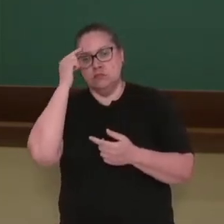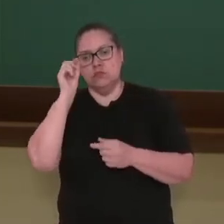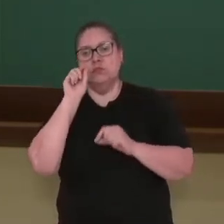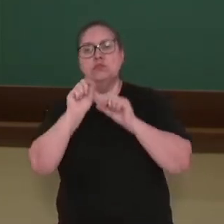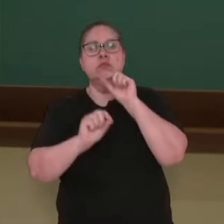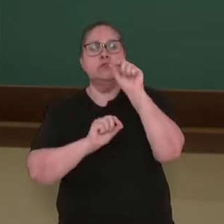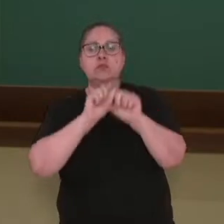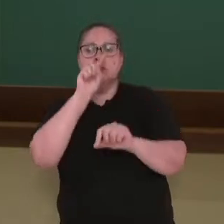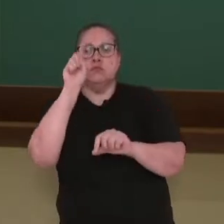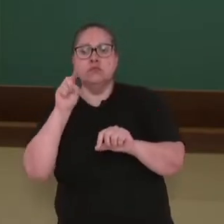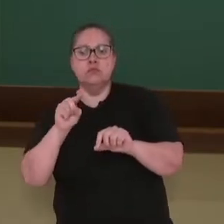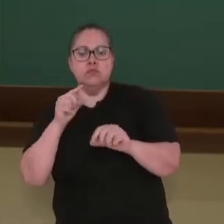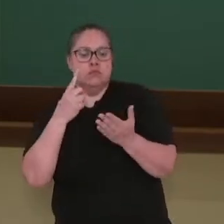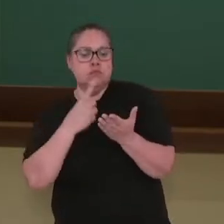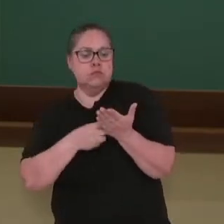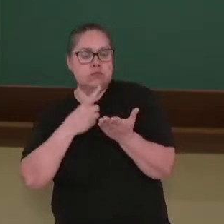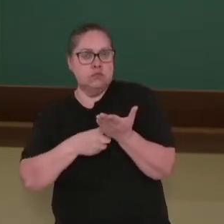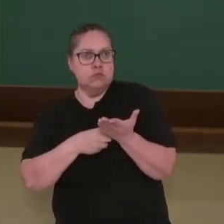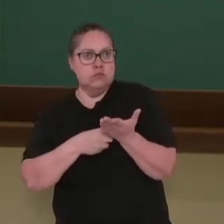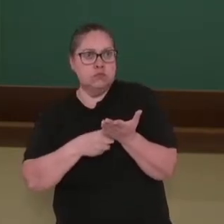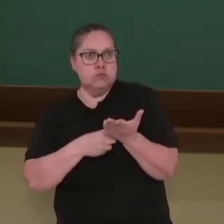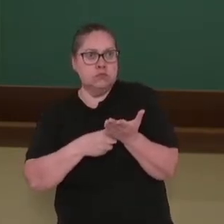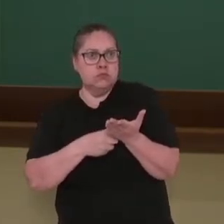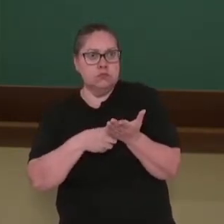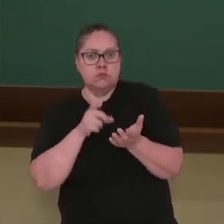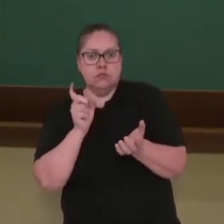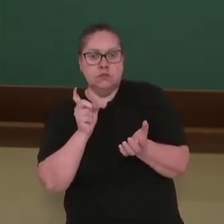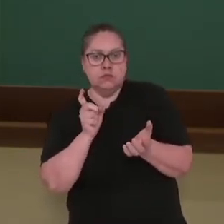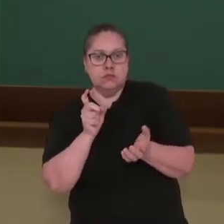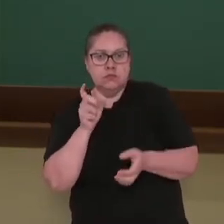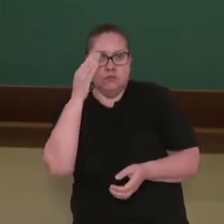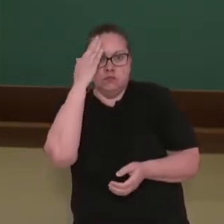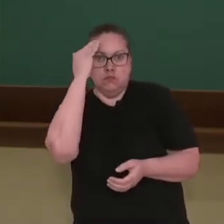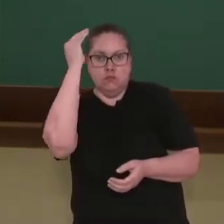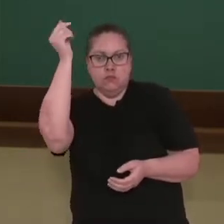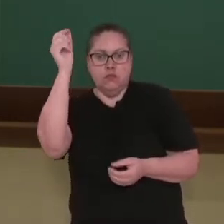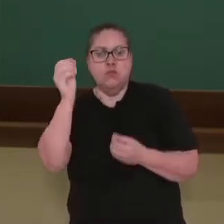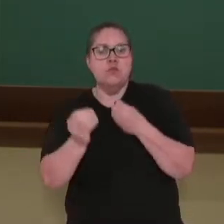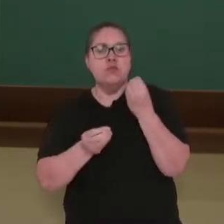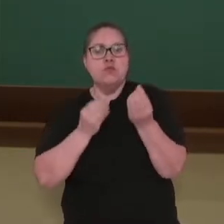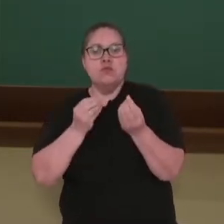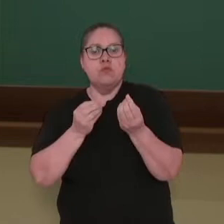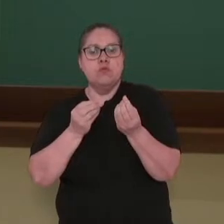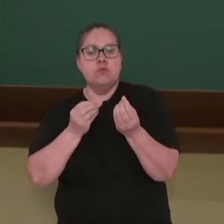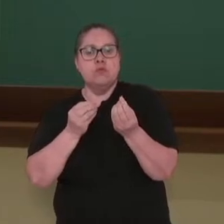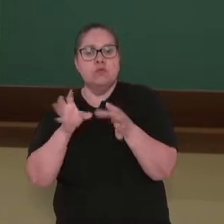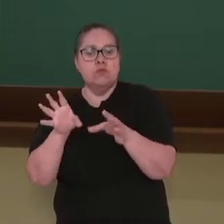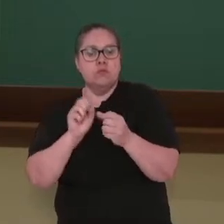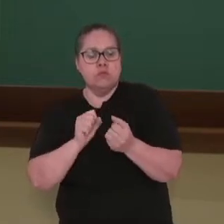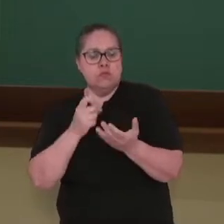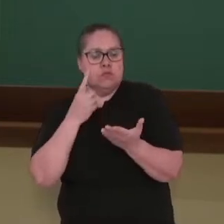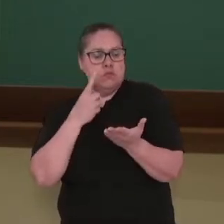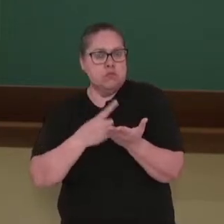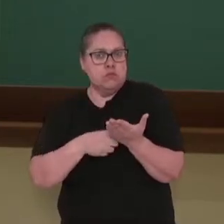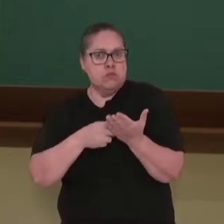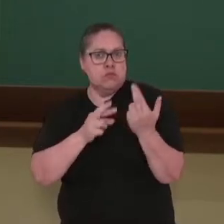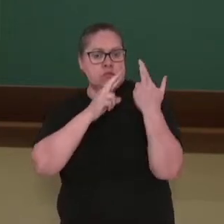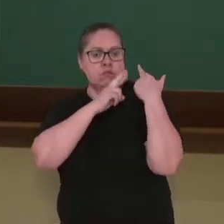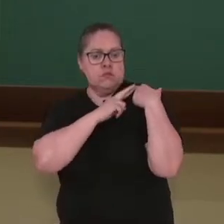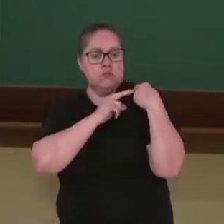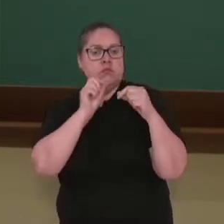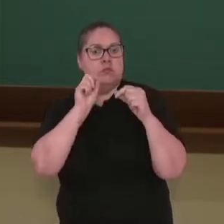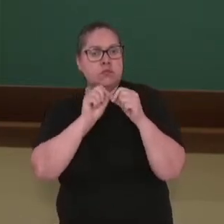é compromisso? Também palavra famosa, né? Como assumir responsabilidades e cumpri-las? Como